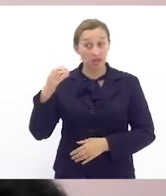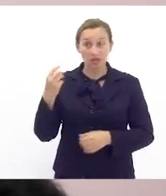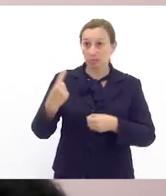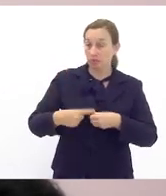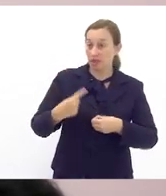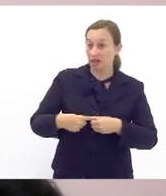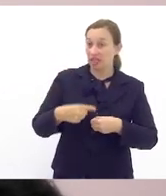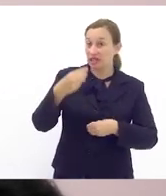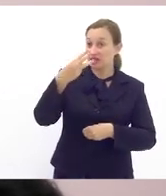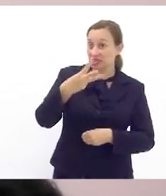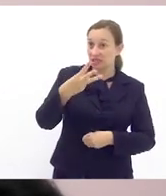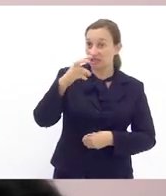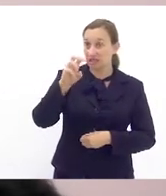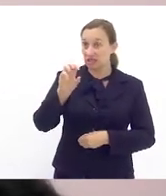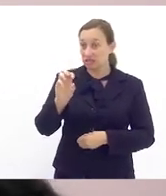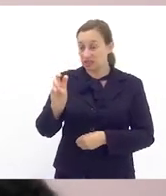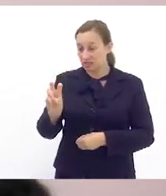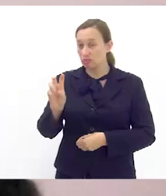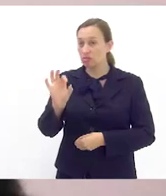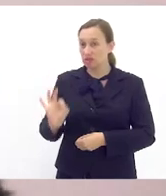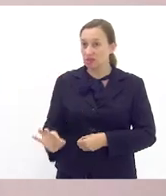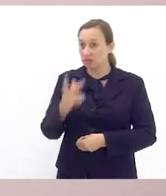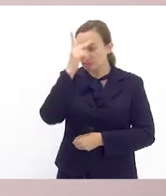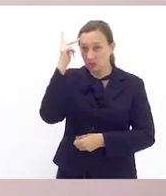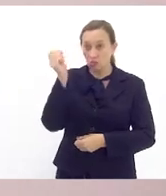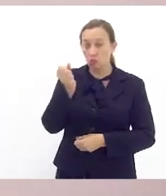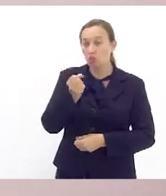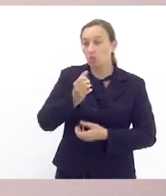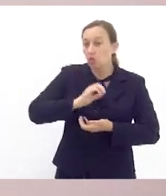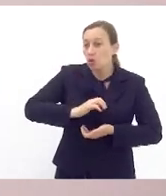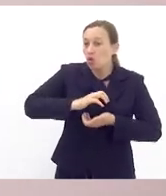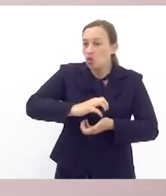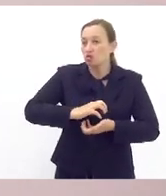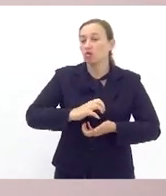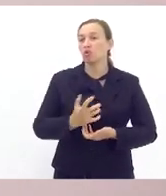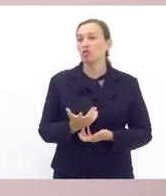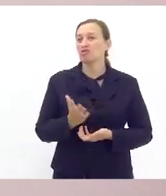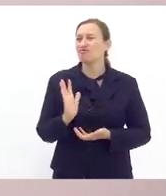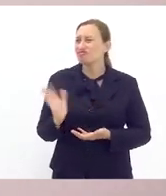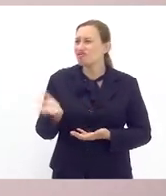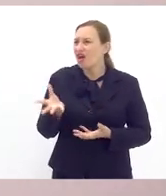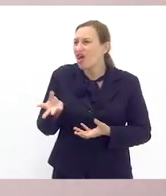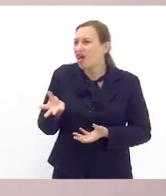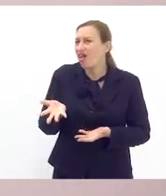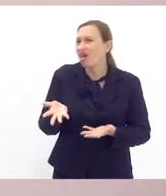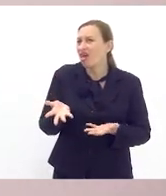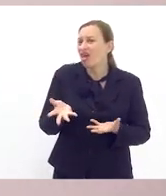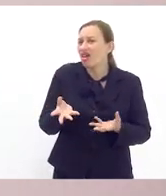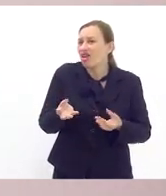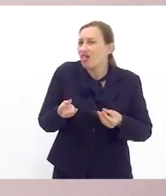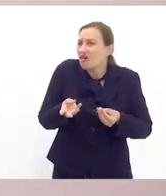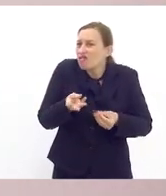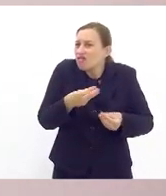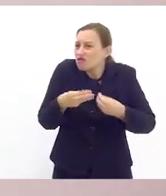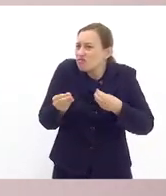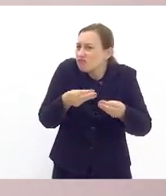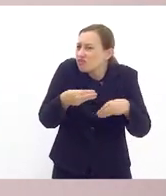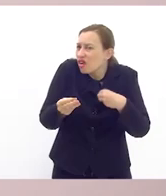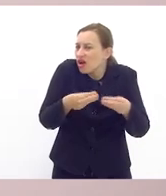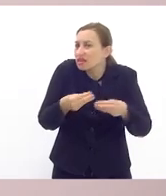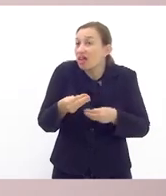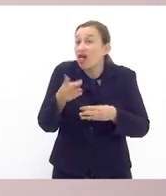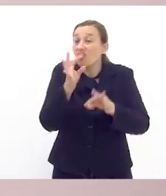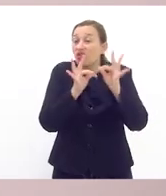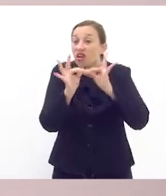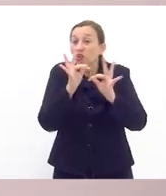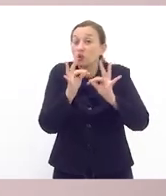pessoas idosas e o idoso ele já é vulnerável por si só a tecnologia ela